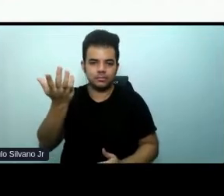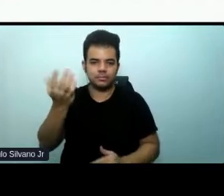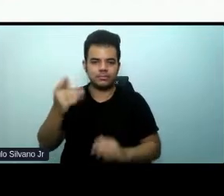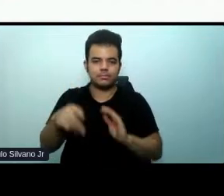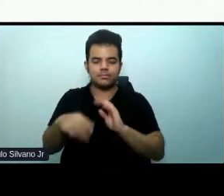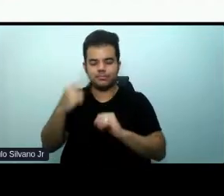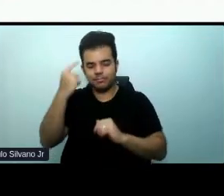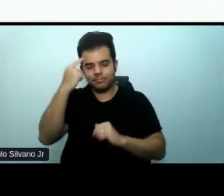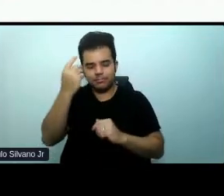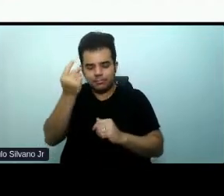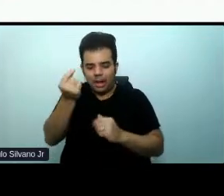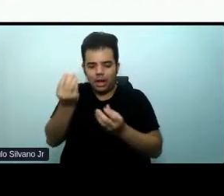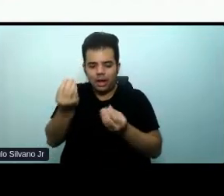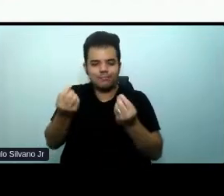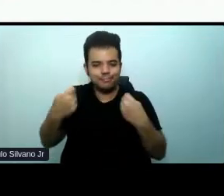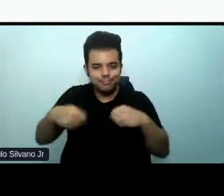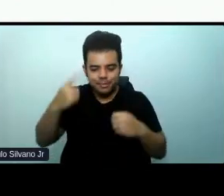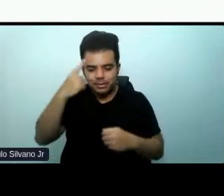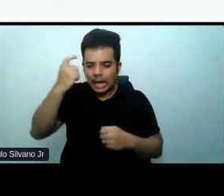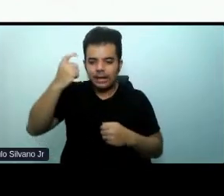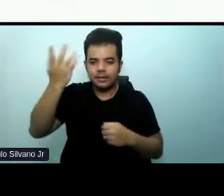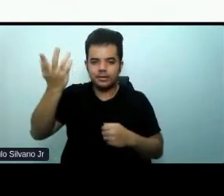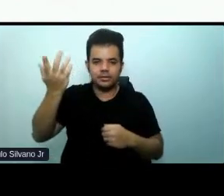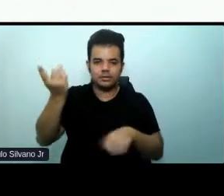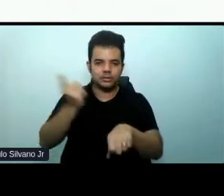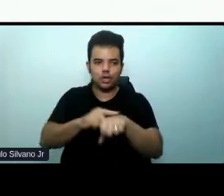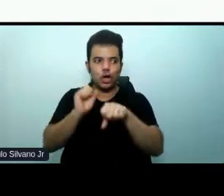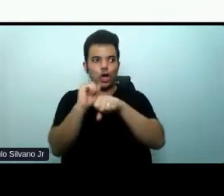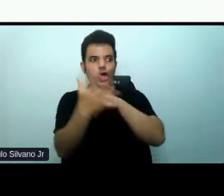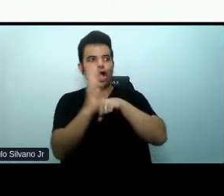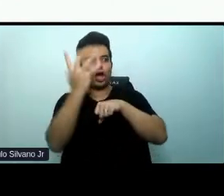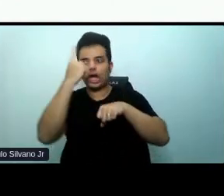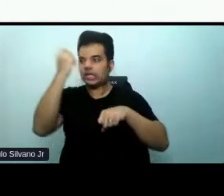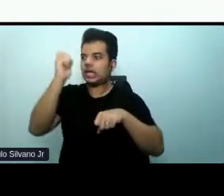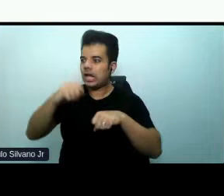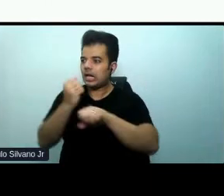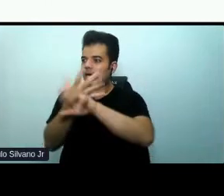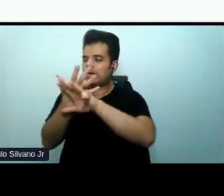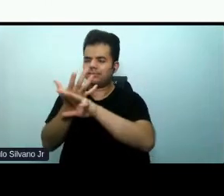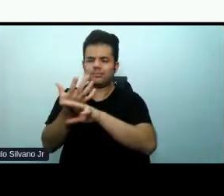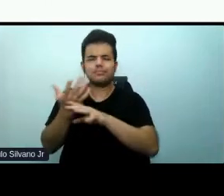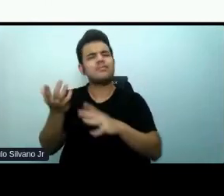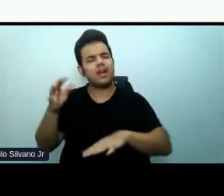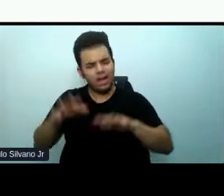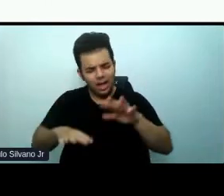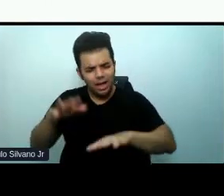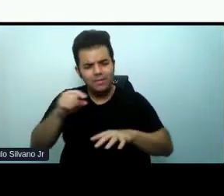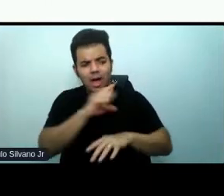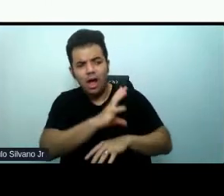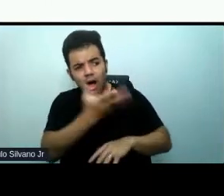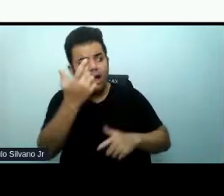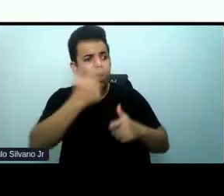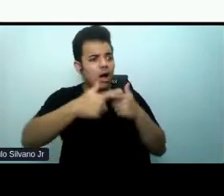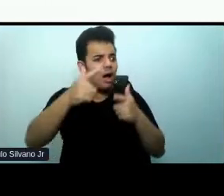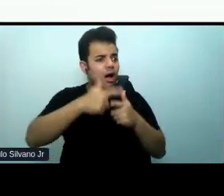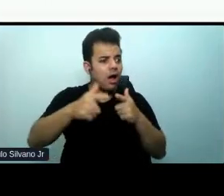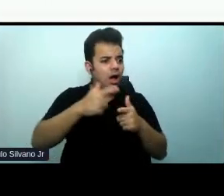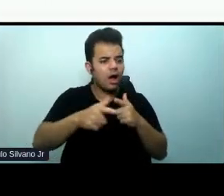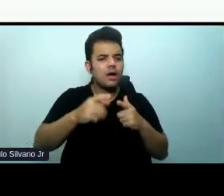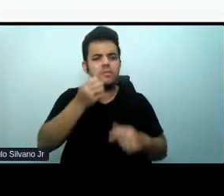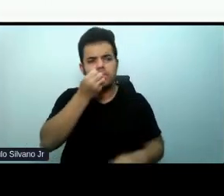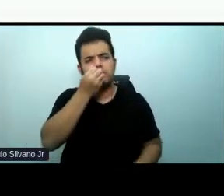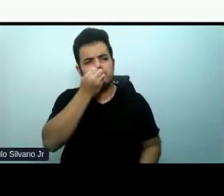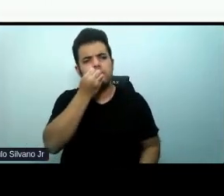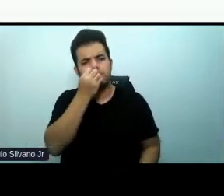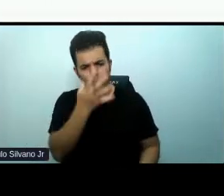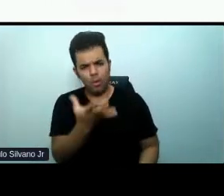um clique. Acho que por isso que eu acho que às vezes essas tragédias são boas